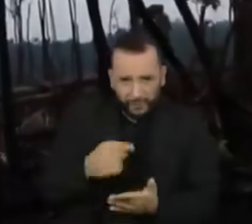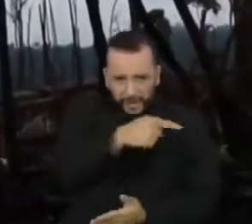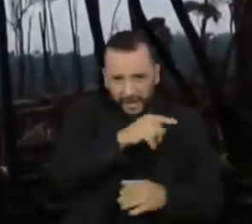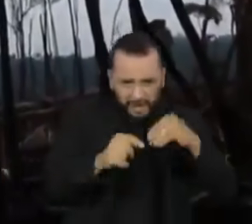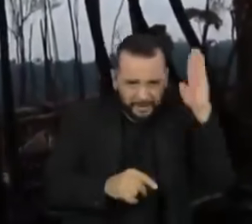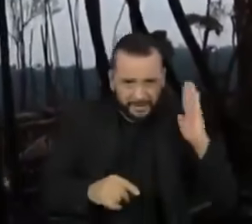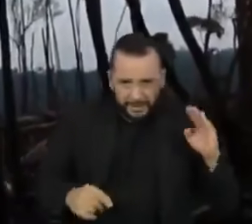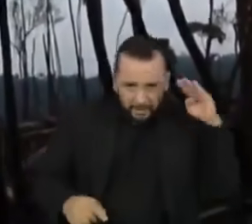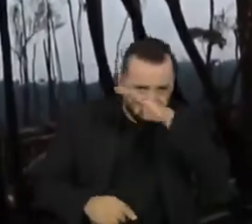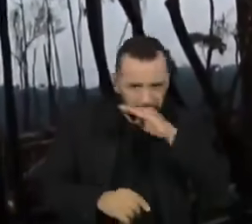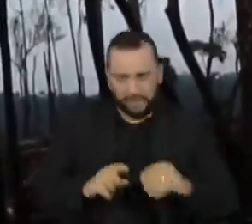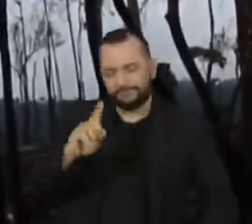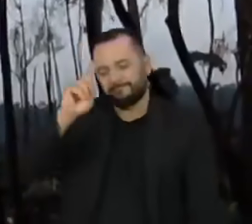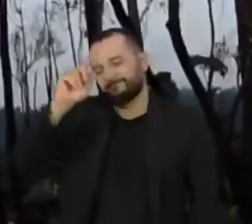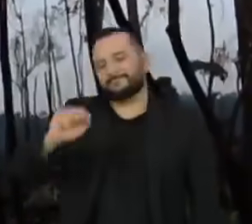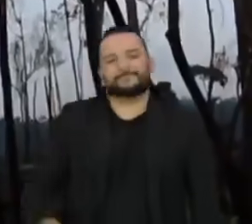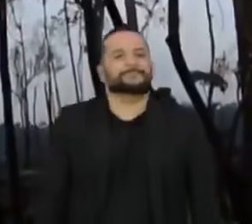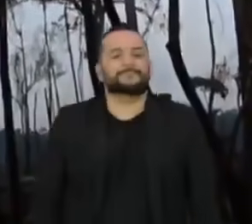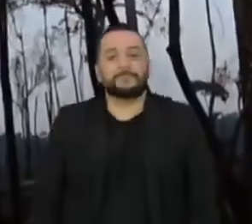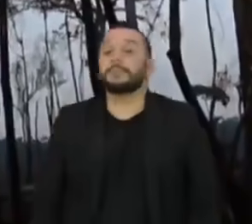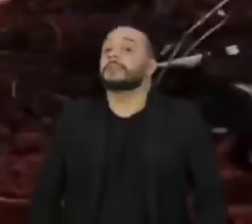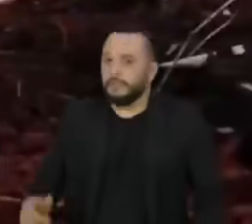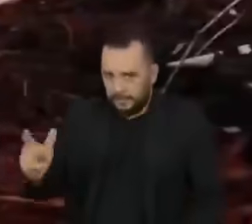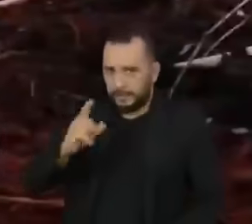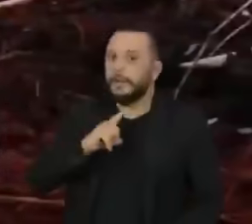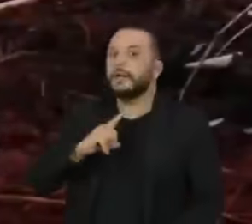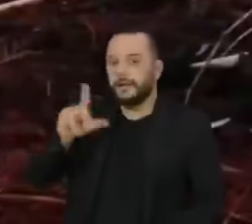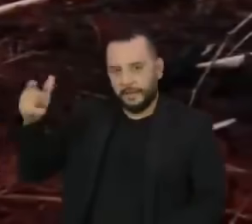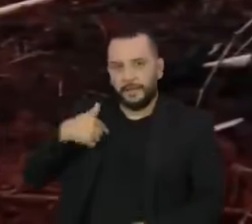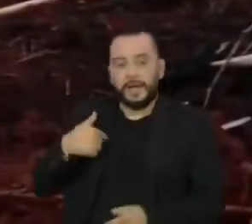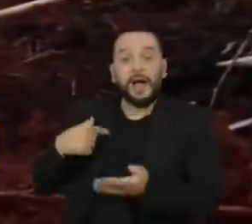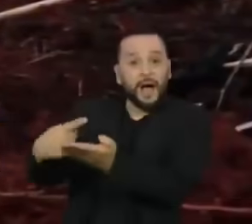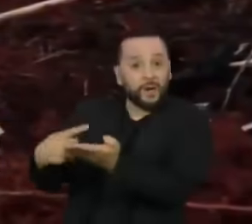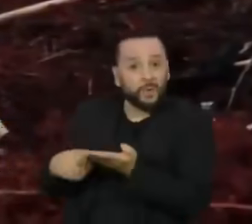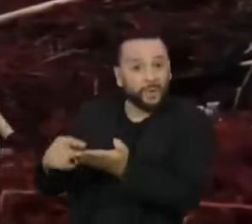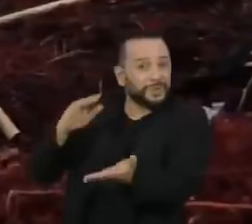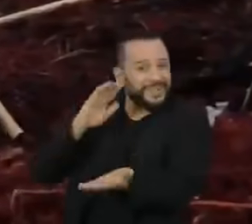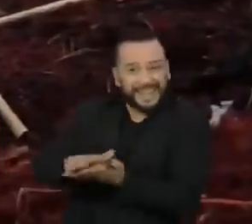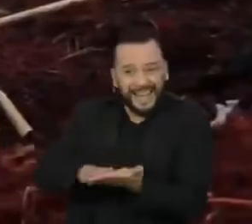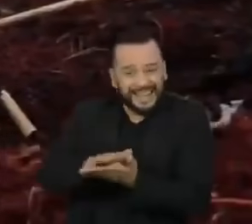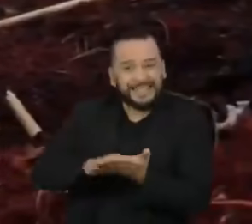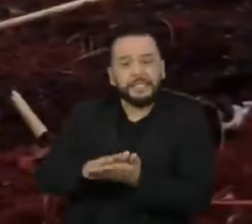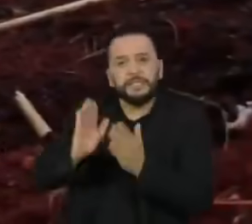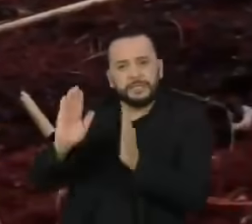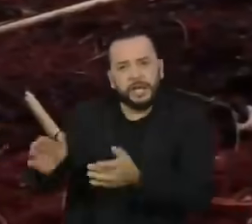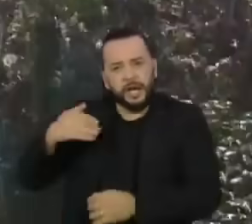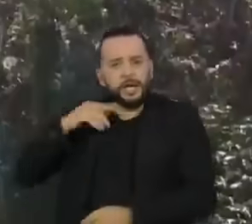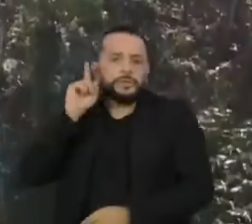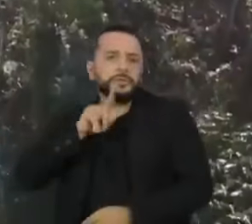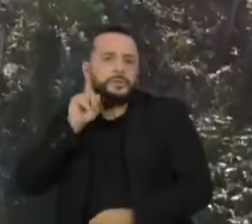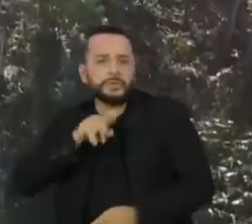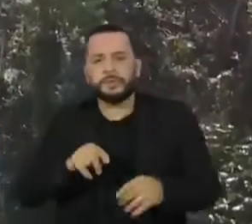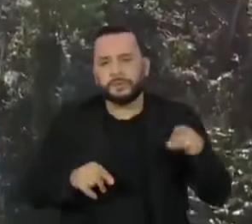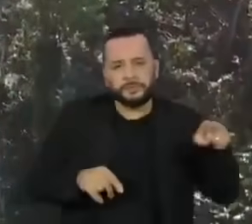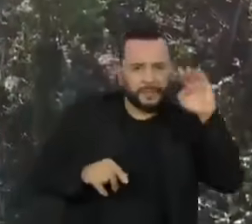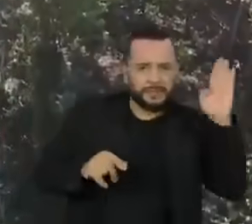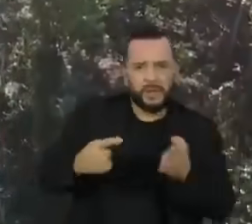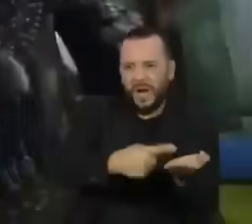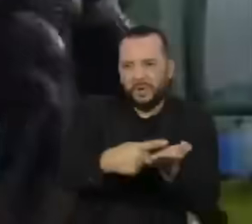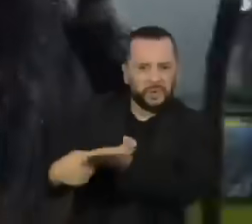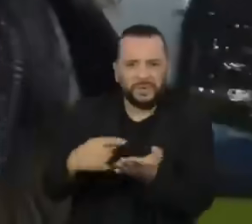para que os Estados Unidos não façam acordos com Bolsonaro vem de diversas ONGs brasileiras e